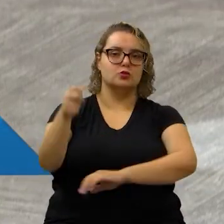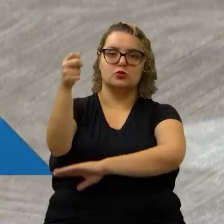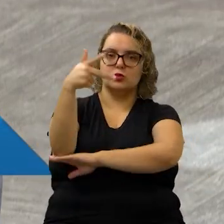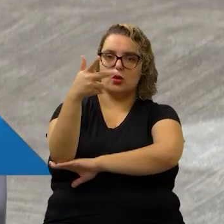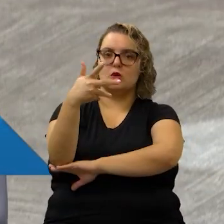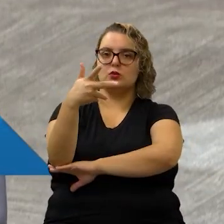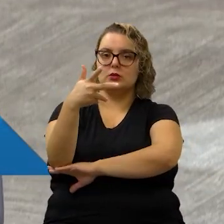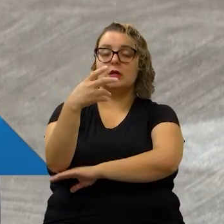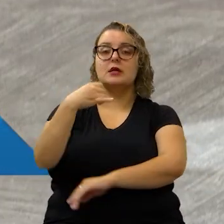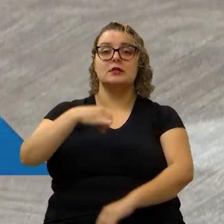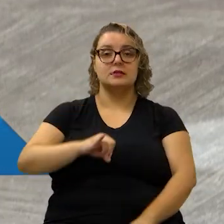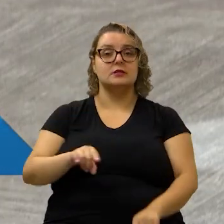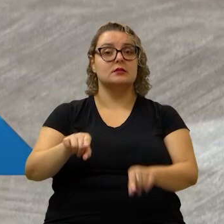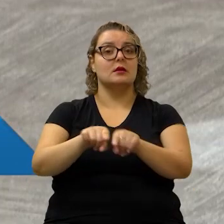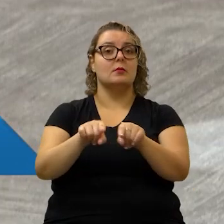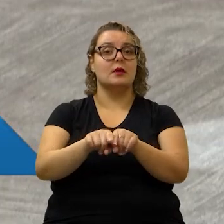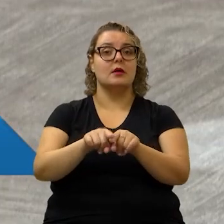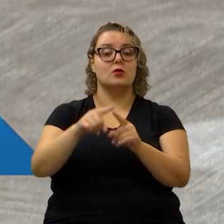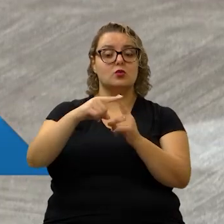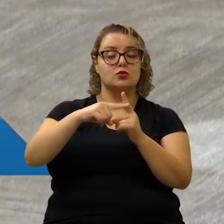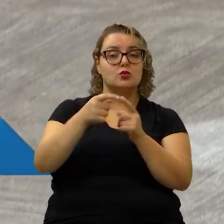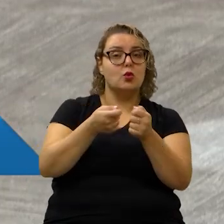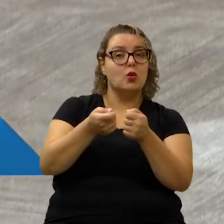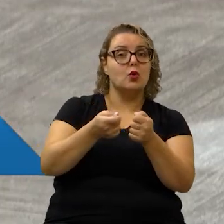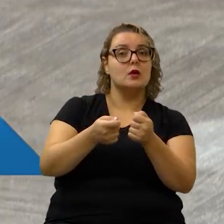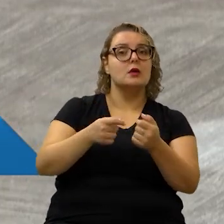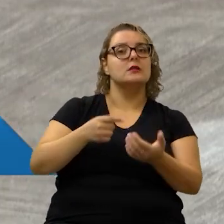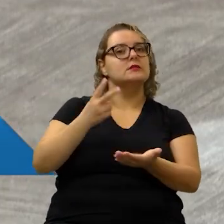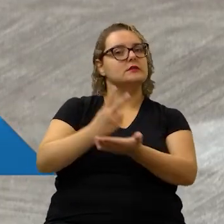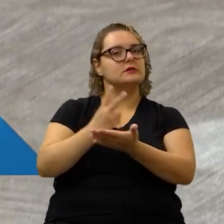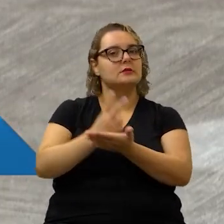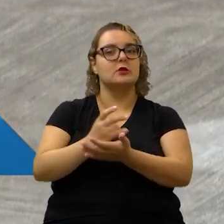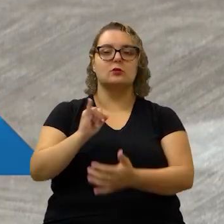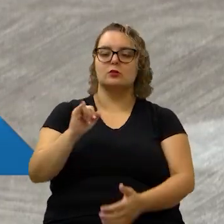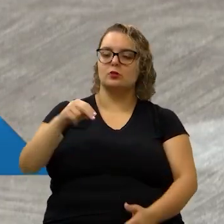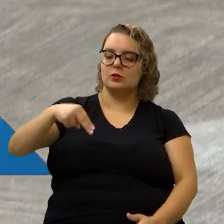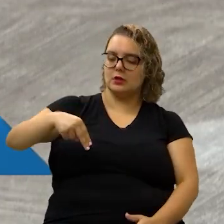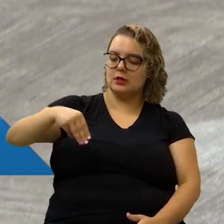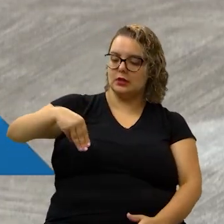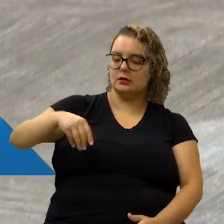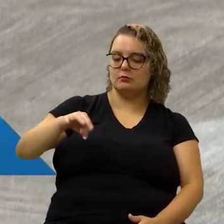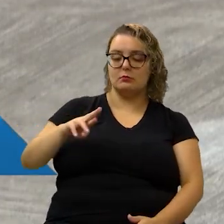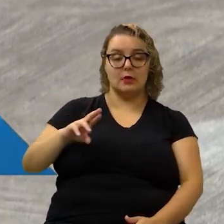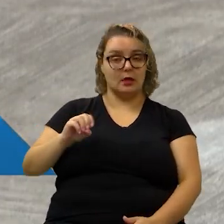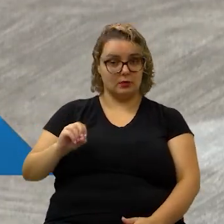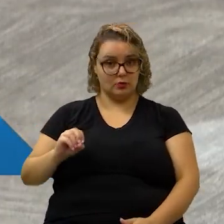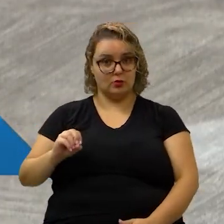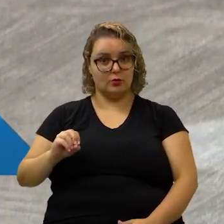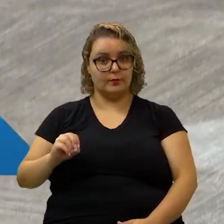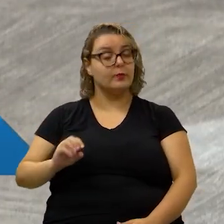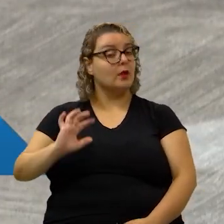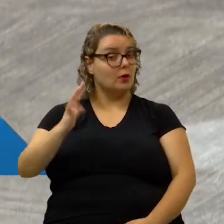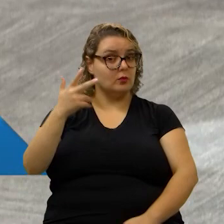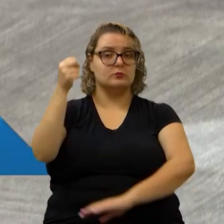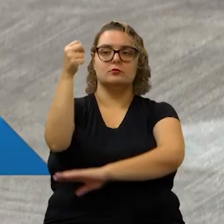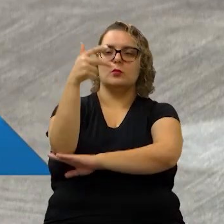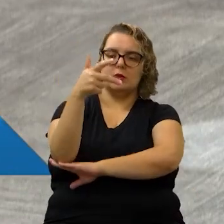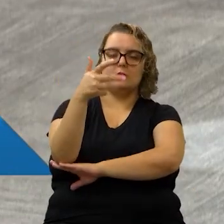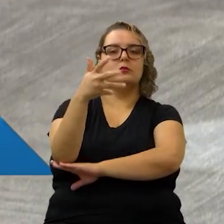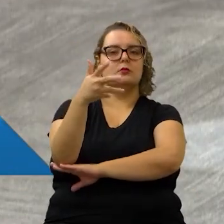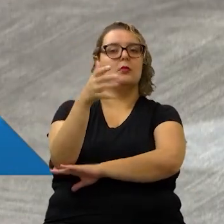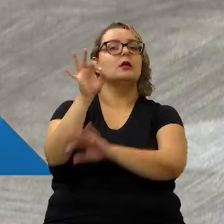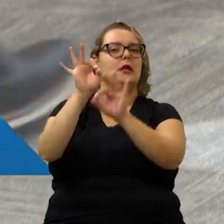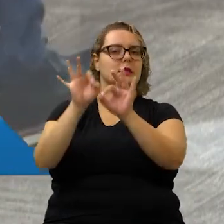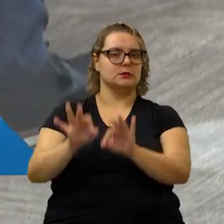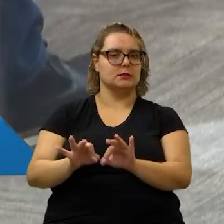de todos os radares e se é também feito aferimento periódicamente pelo imetro ocorrendo isso o